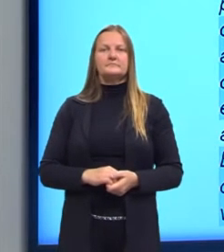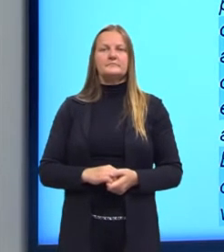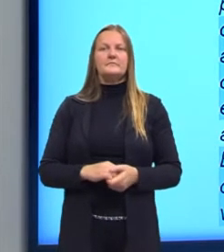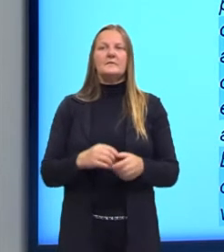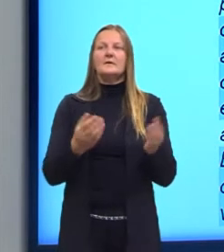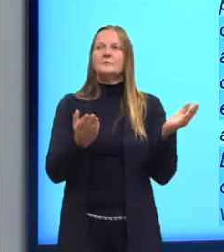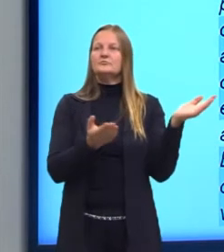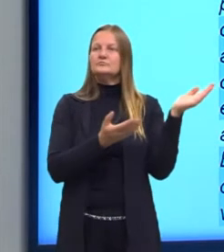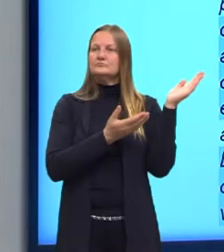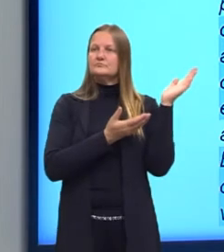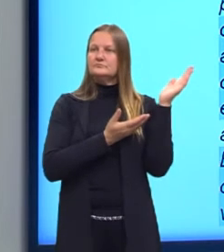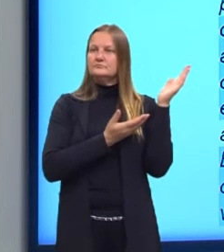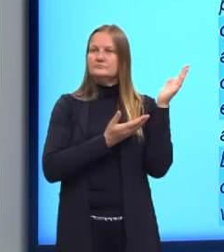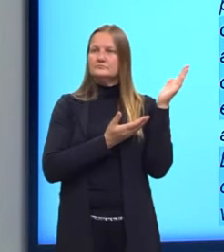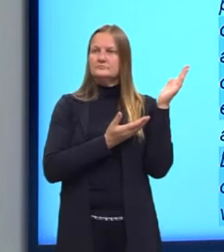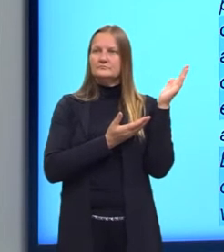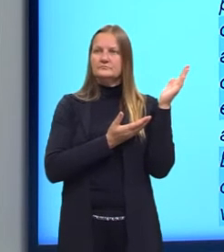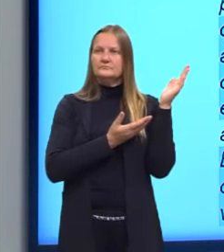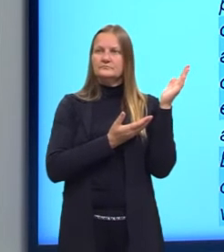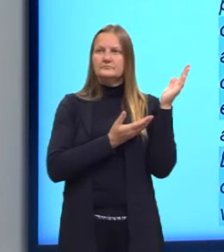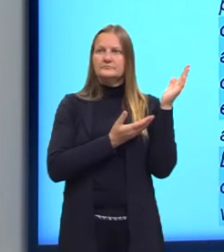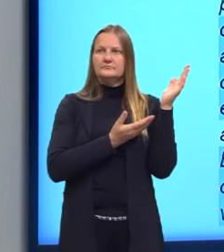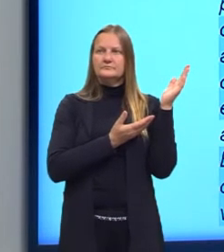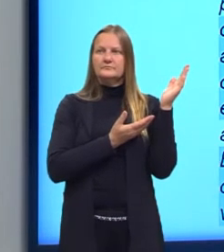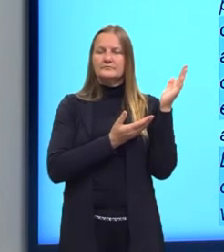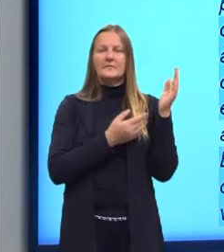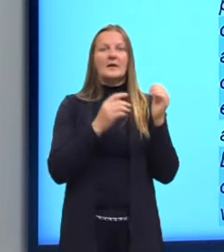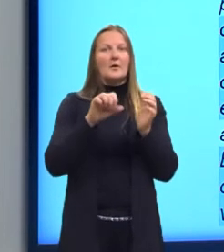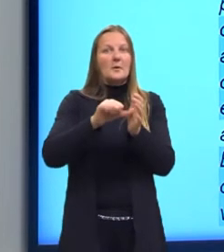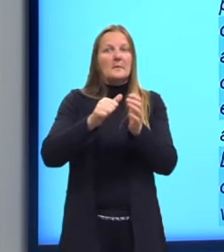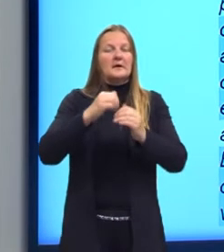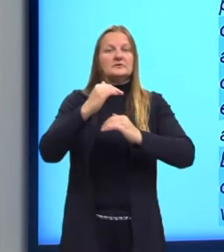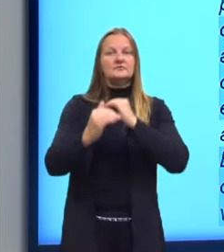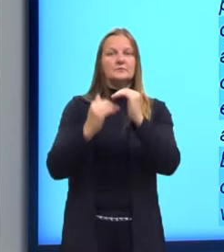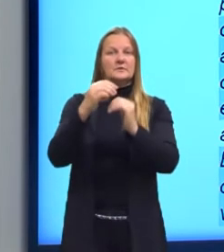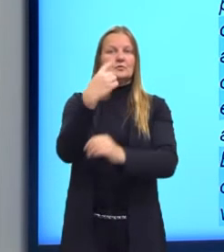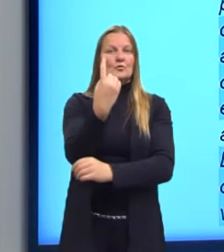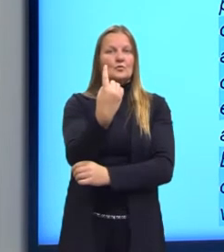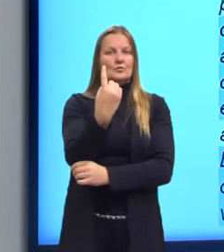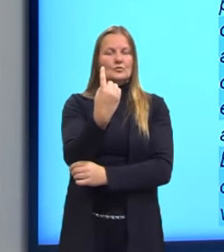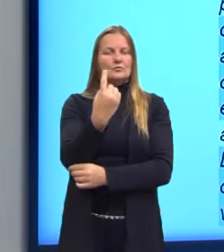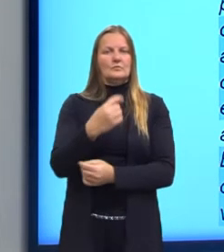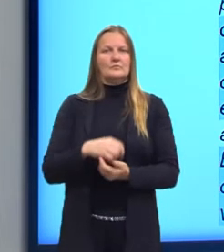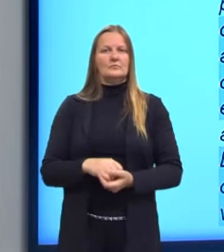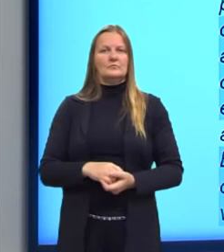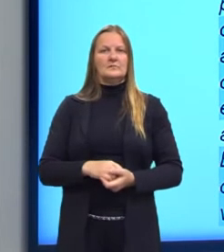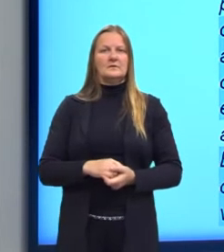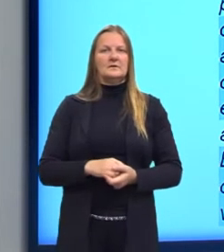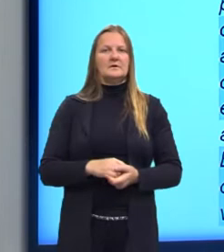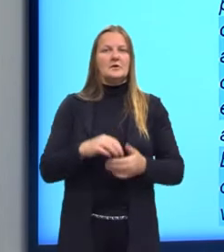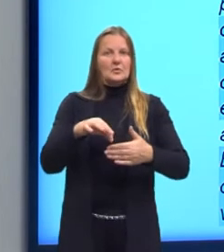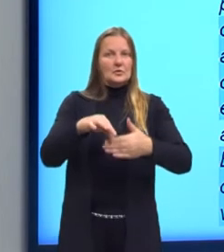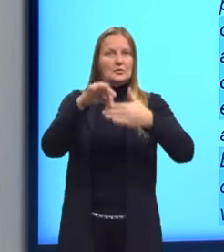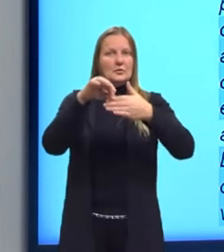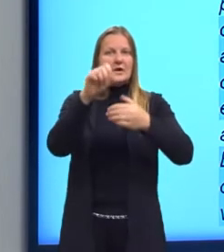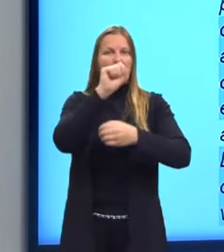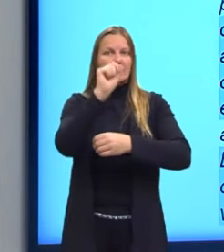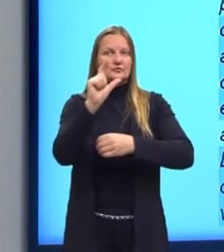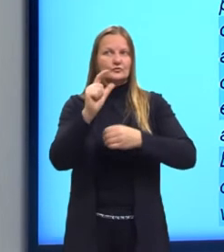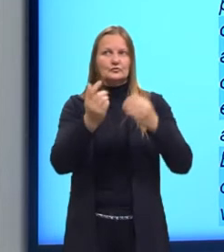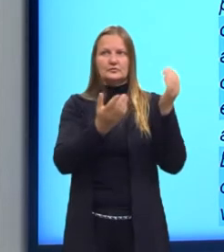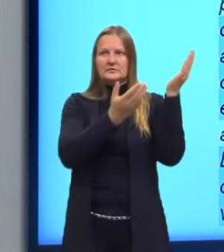eu tenho o desenvolvimento um o desenvolvimento 1 que eu destaquei também aqui em cima